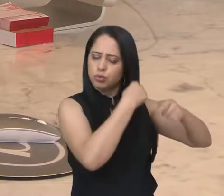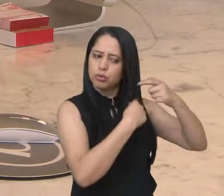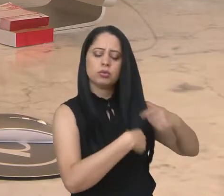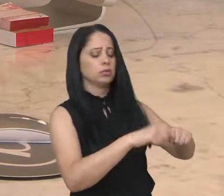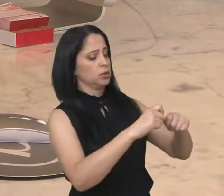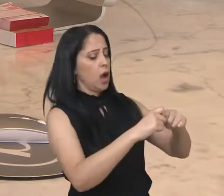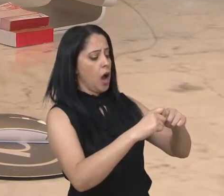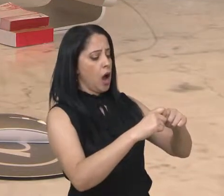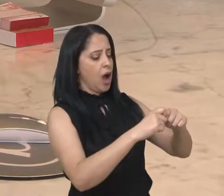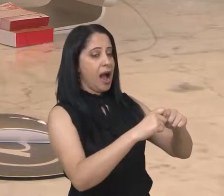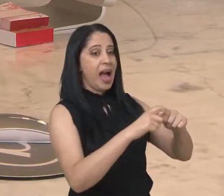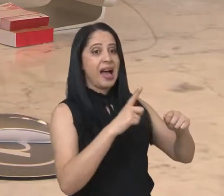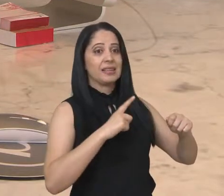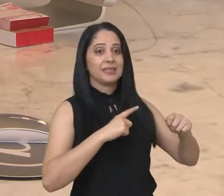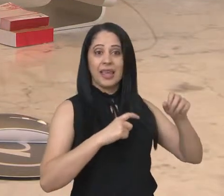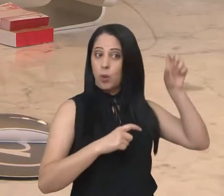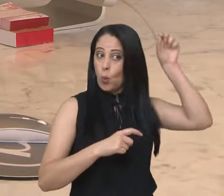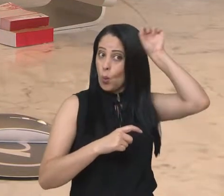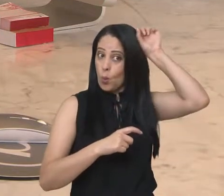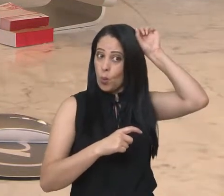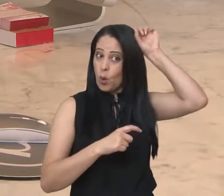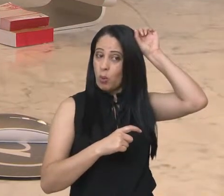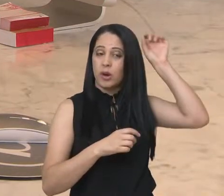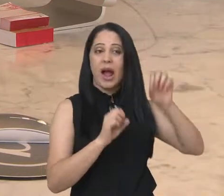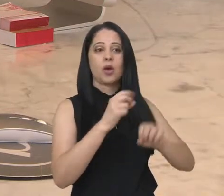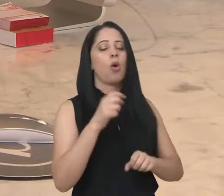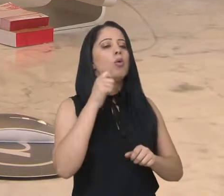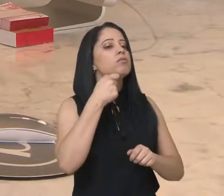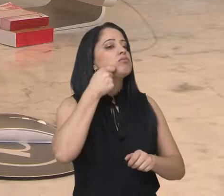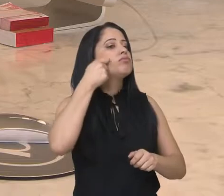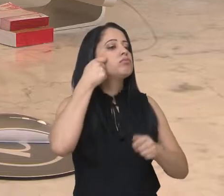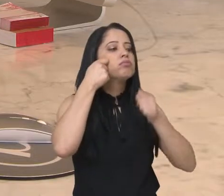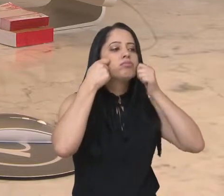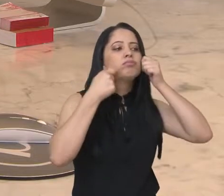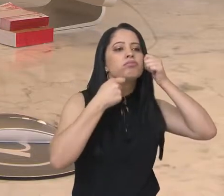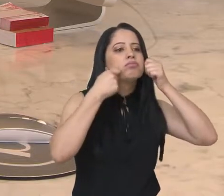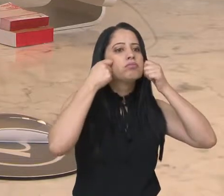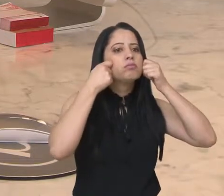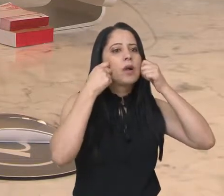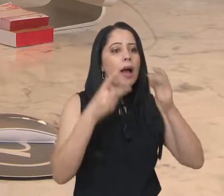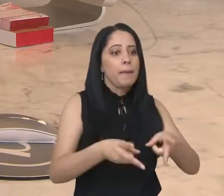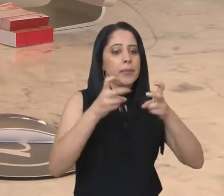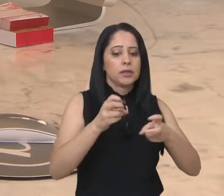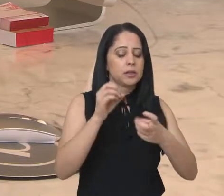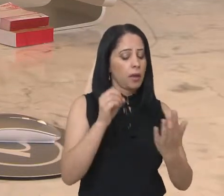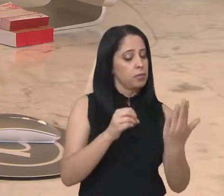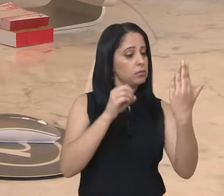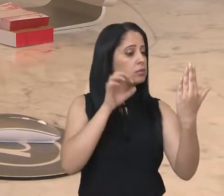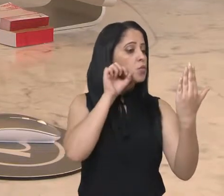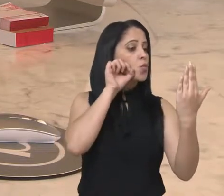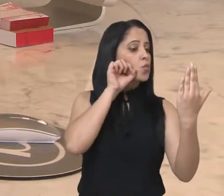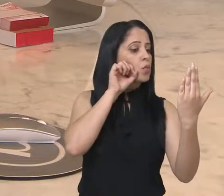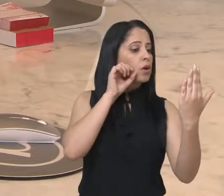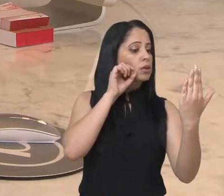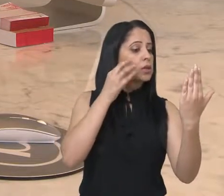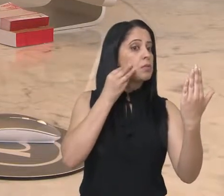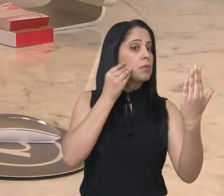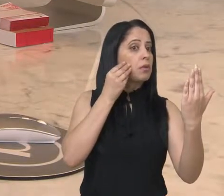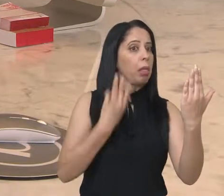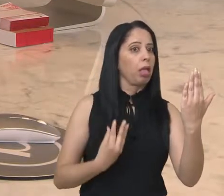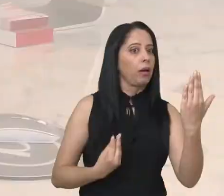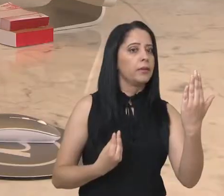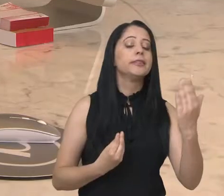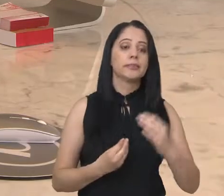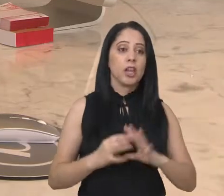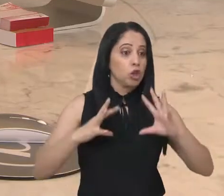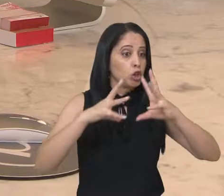numa manhã quando vai fazer a barba, ele percebe que há uma falha na região da barba ou vai prender o cabelo e percebe que tem uma falha repentina no